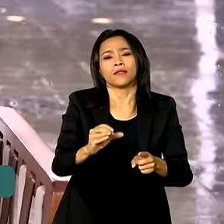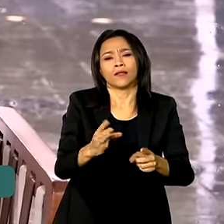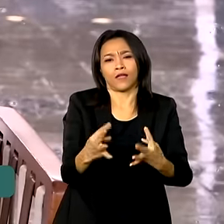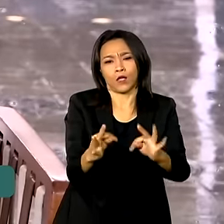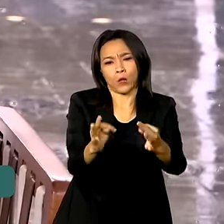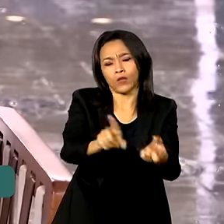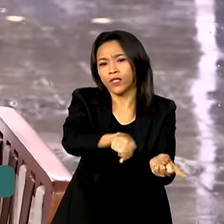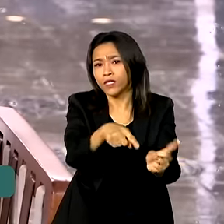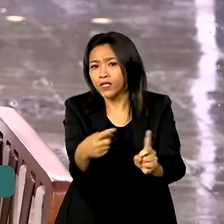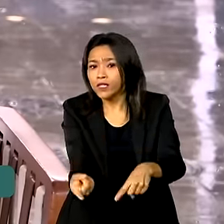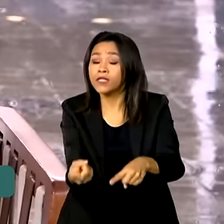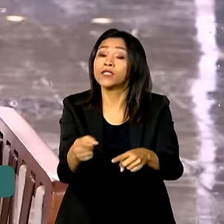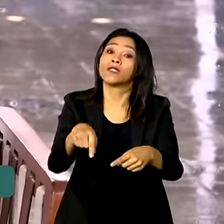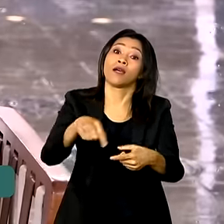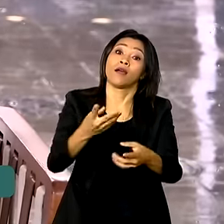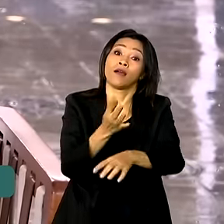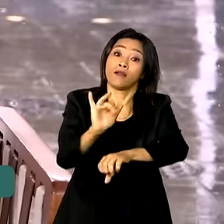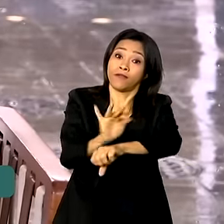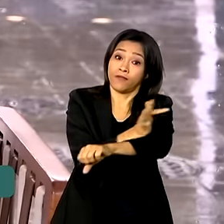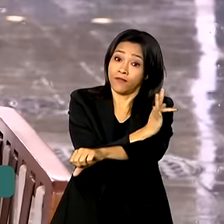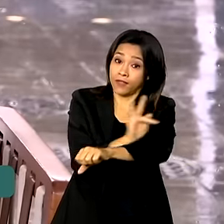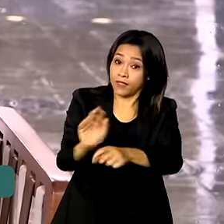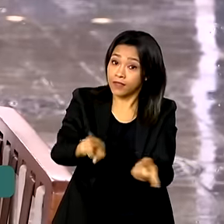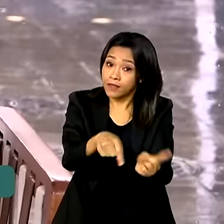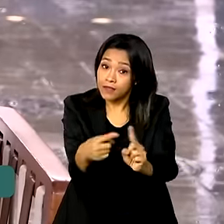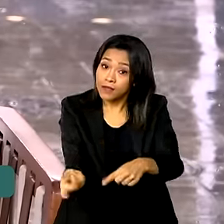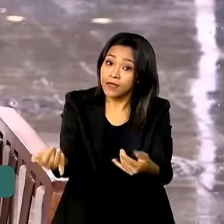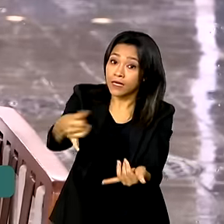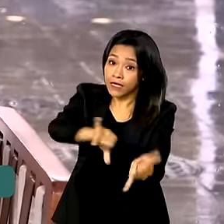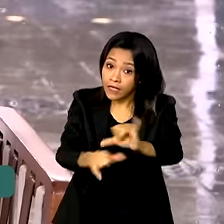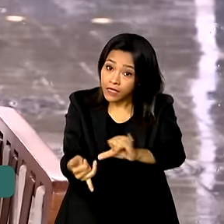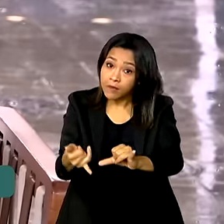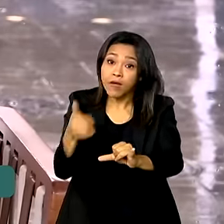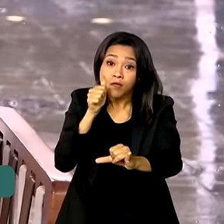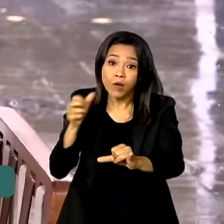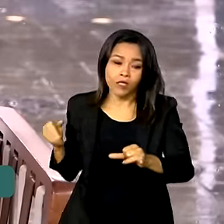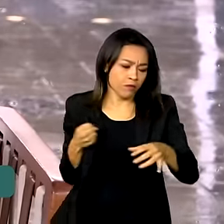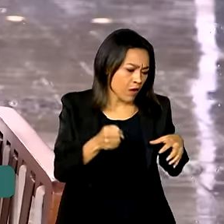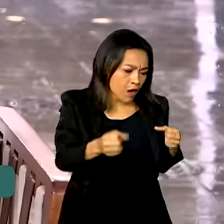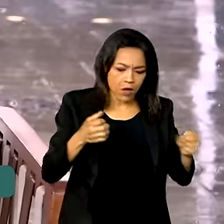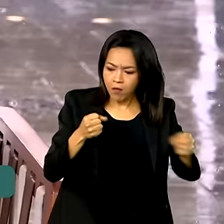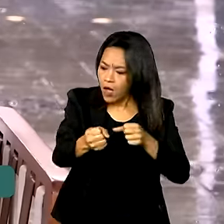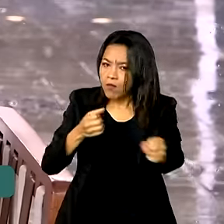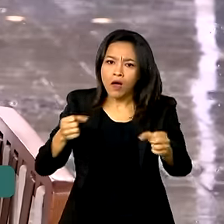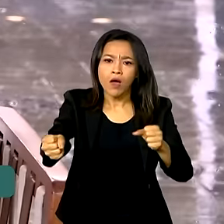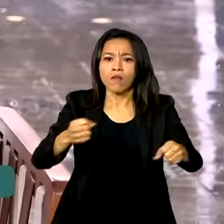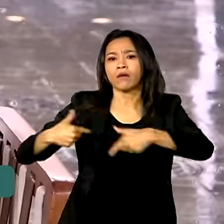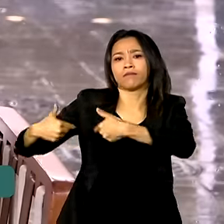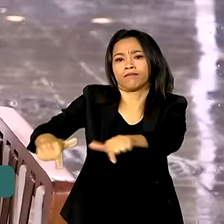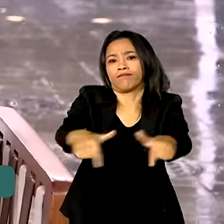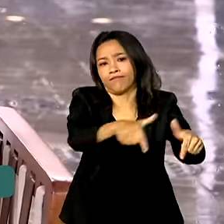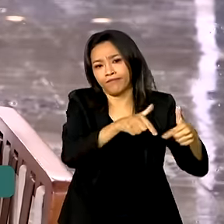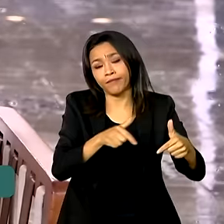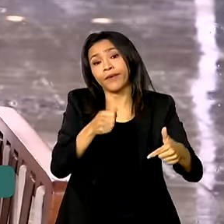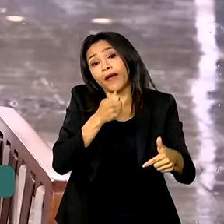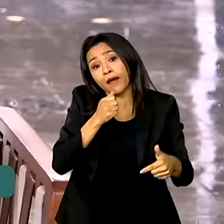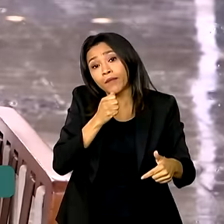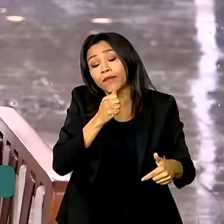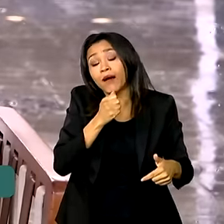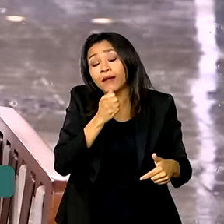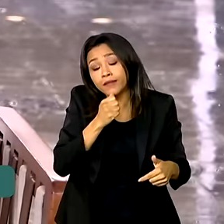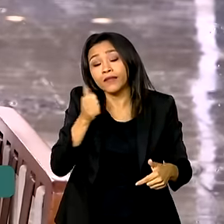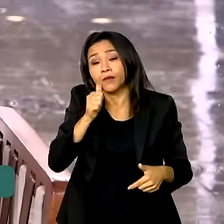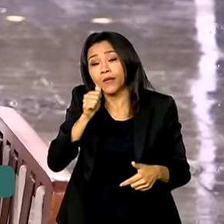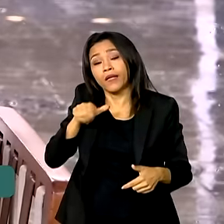da matemática, da física, da química, porque as mulheres ainda estão nos lugares da questão humana